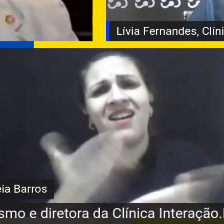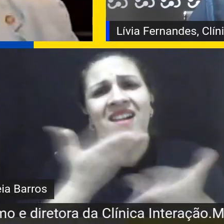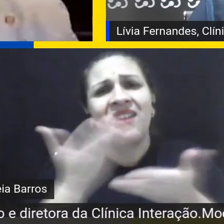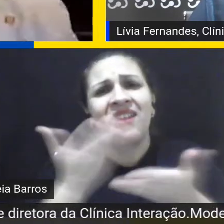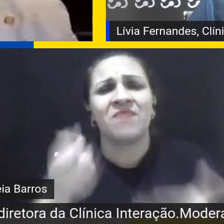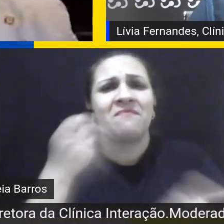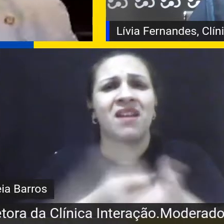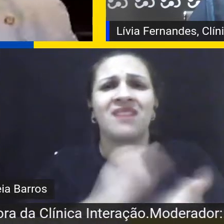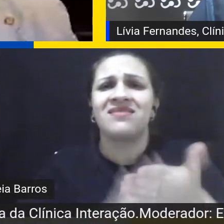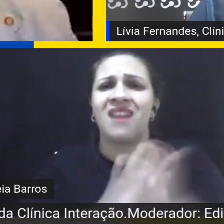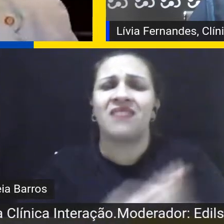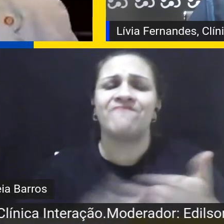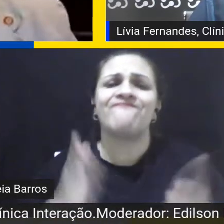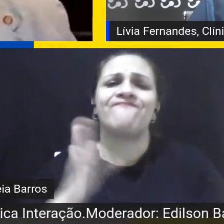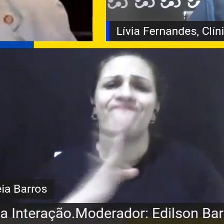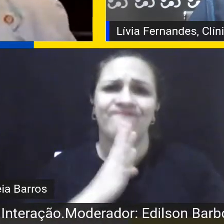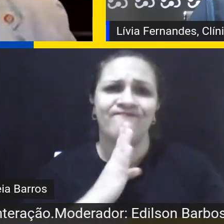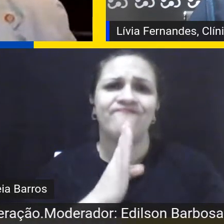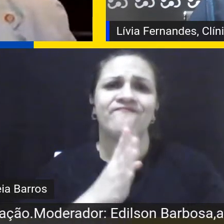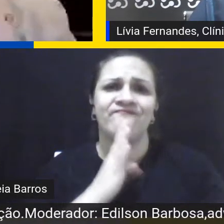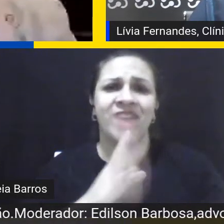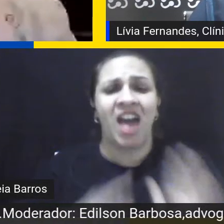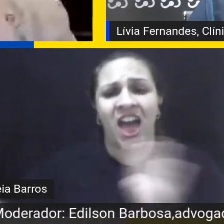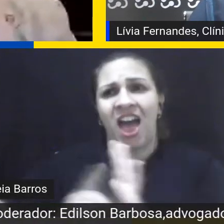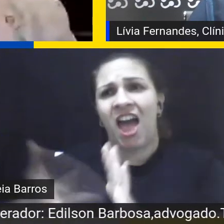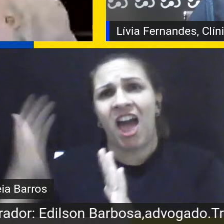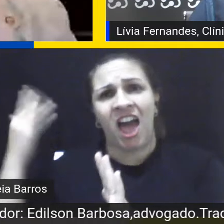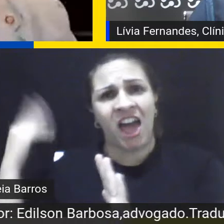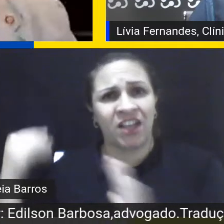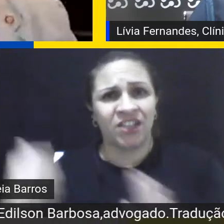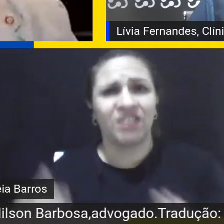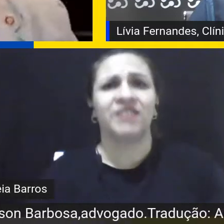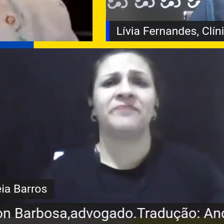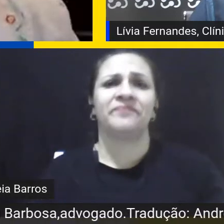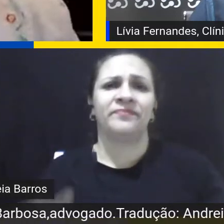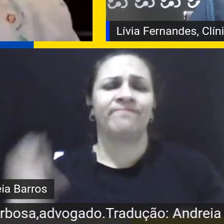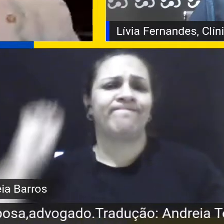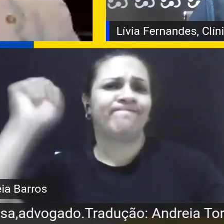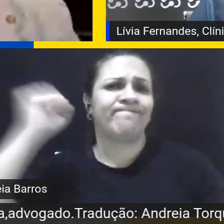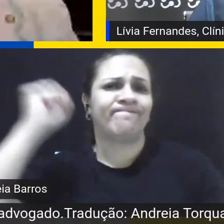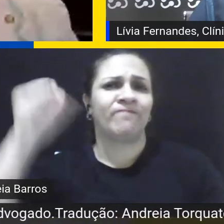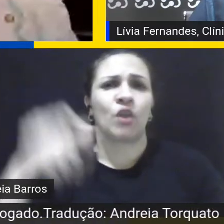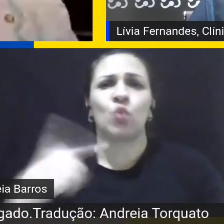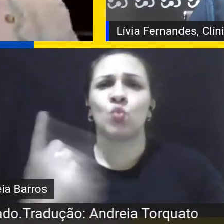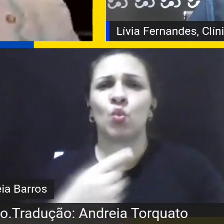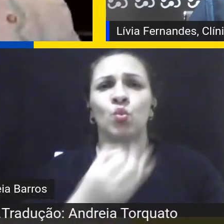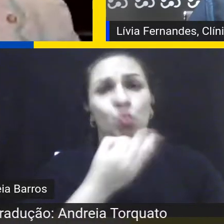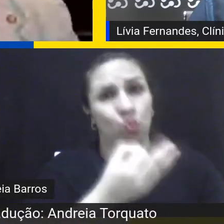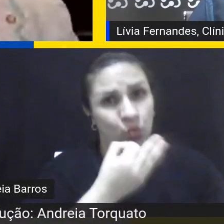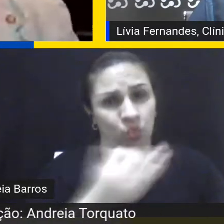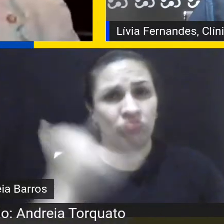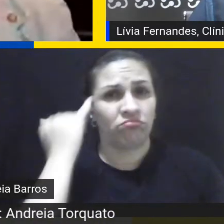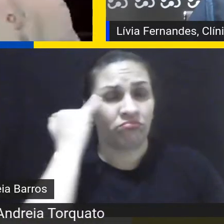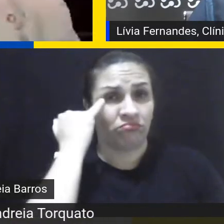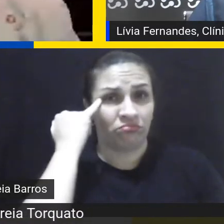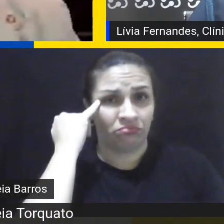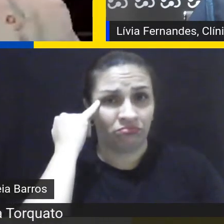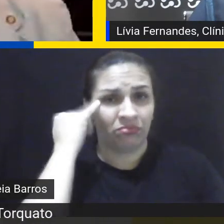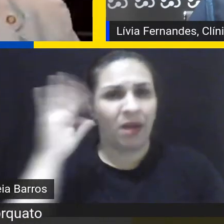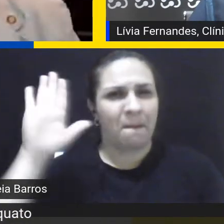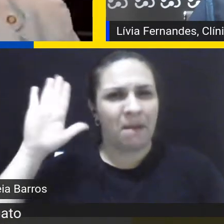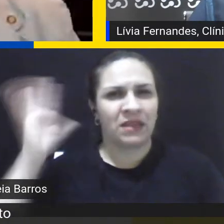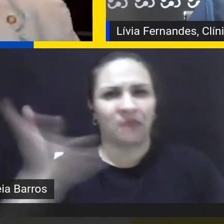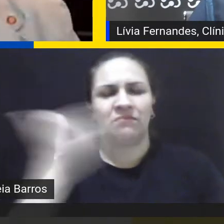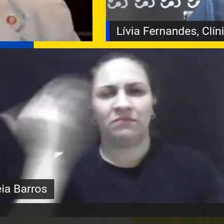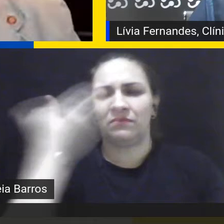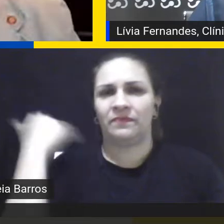Nós até antes, lá atrás, na campanha, nós sugerimos ao então candidato ibanês a criar o